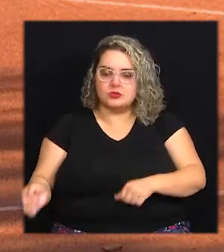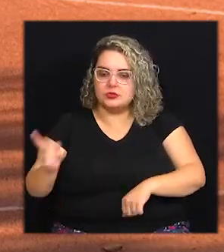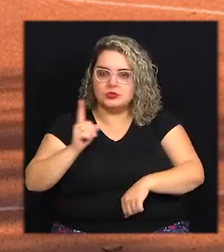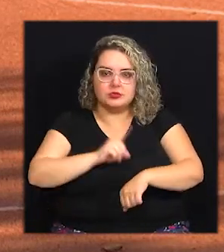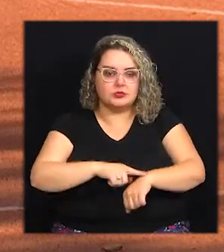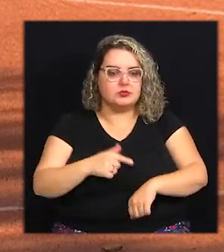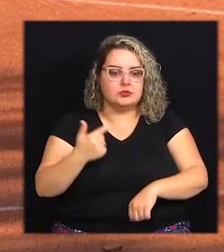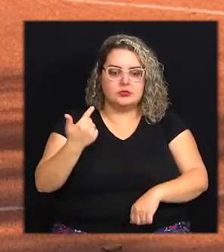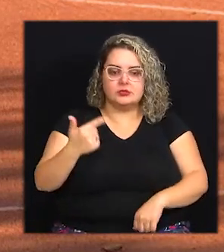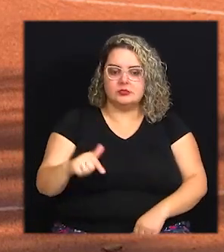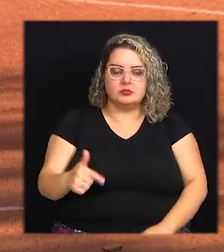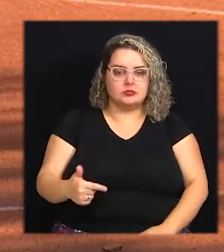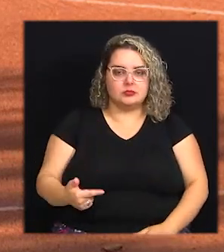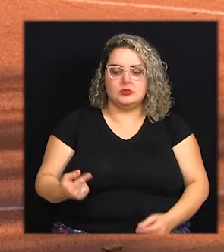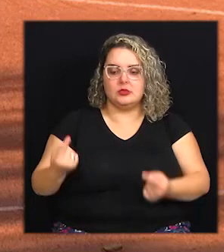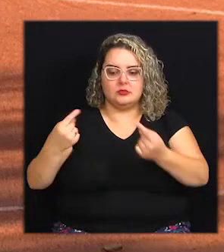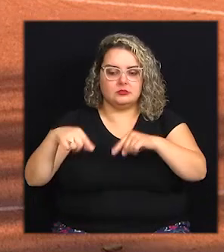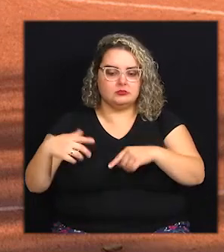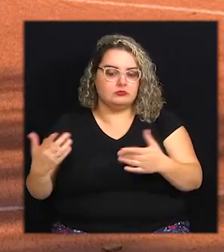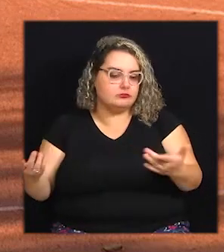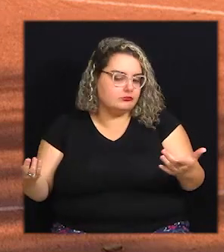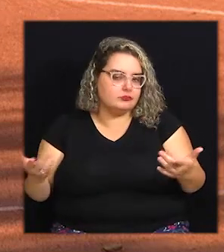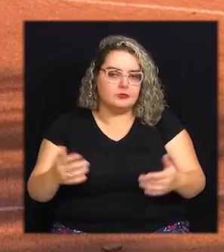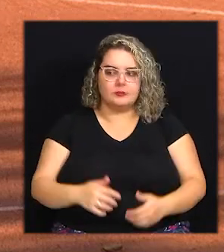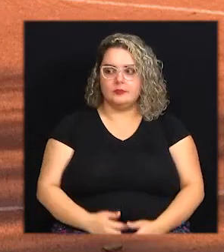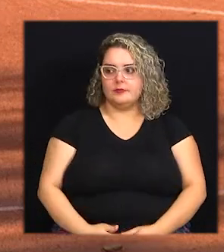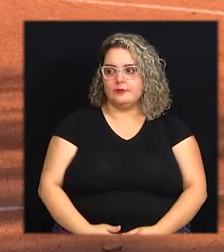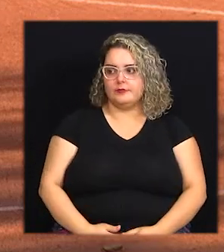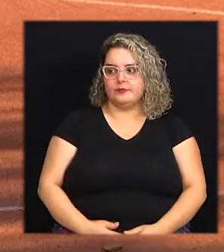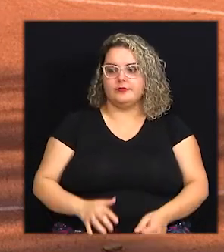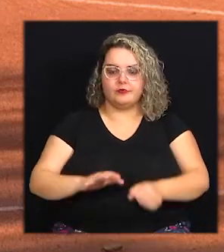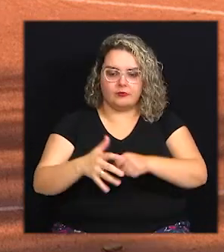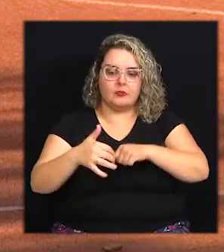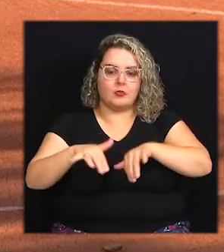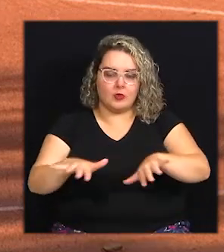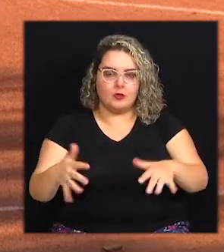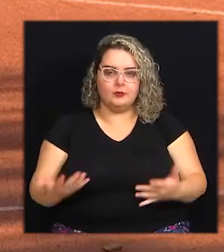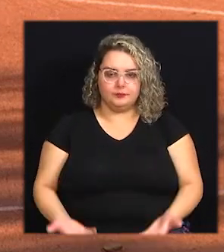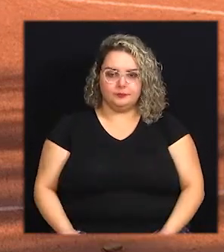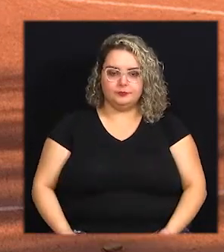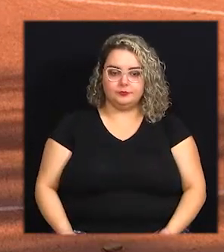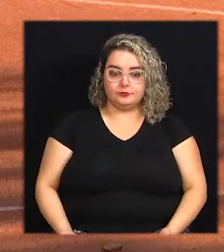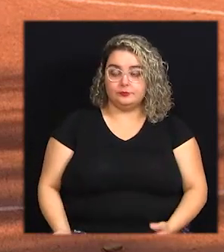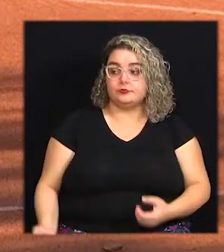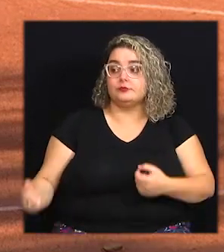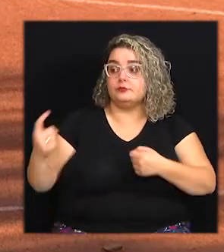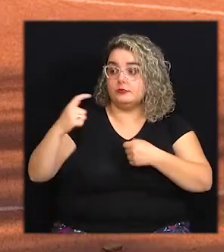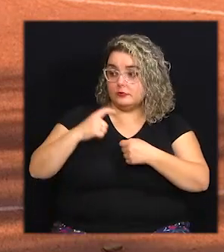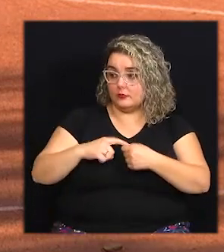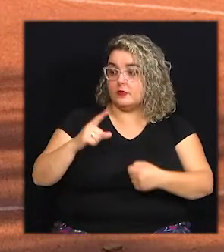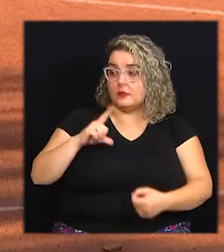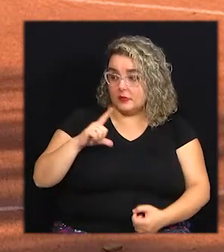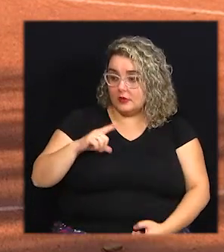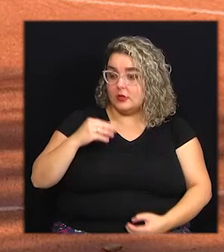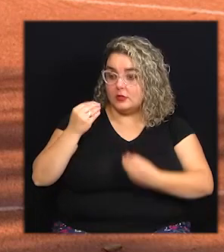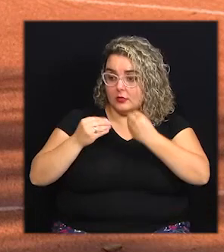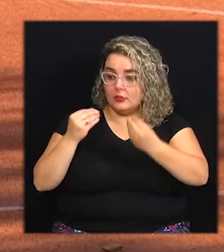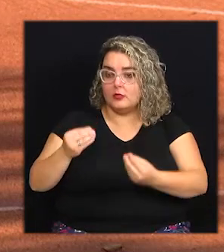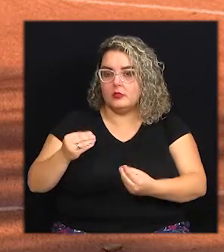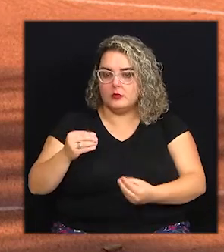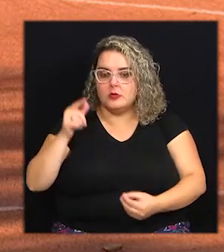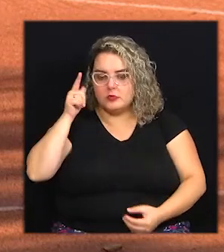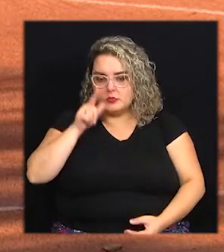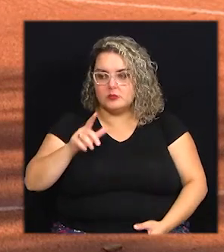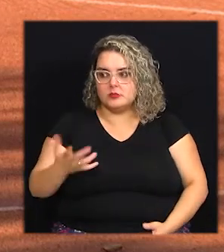tempão sem poder jogar torneios por causa da pandemia. E essa retomada tem como correr atrás